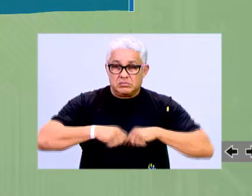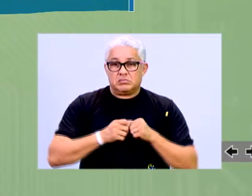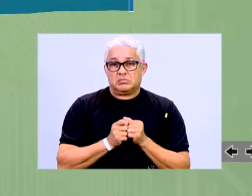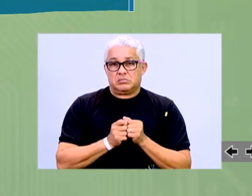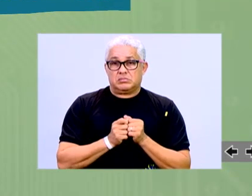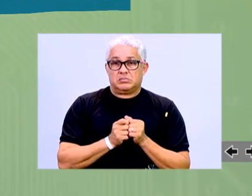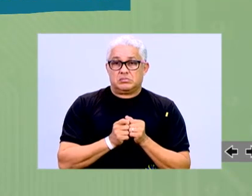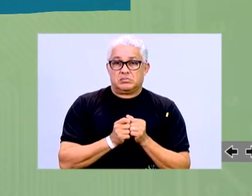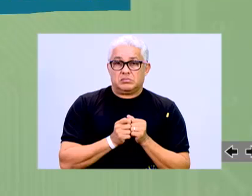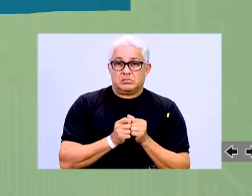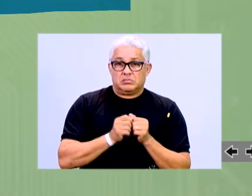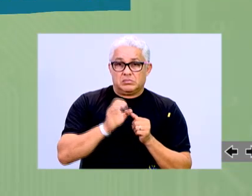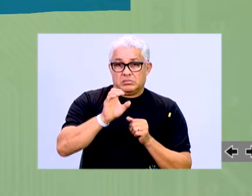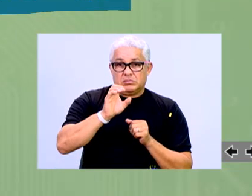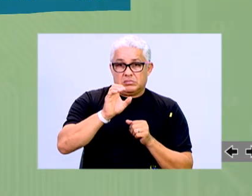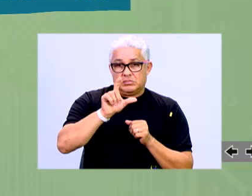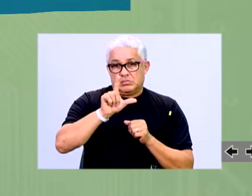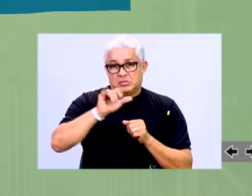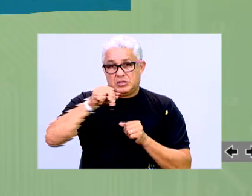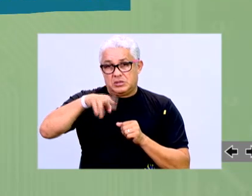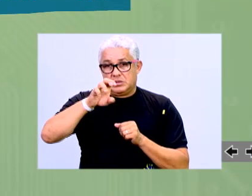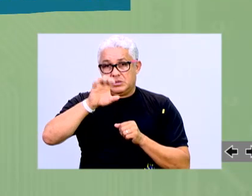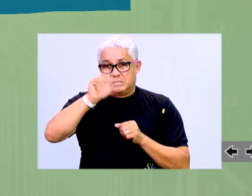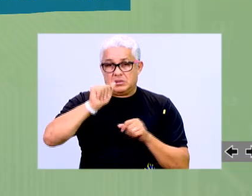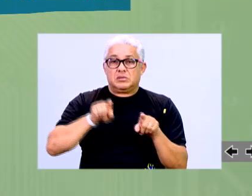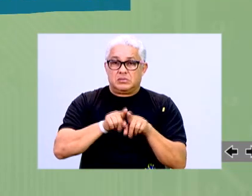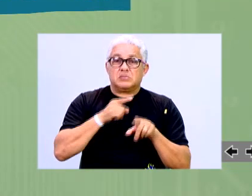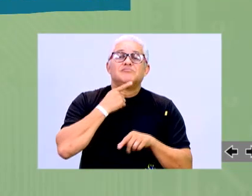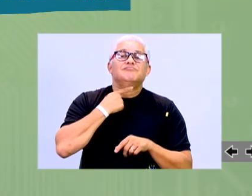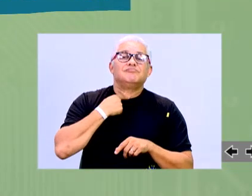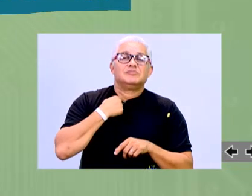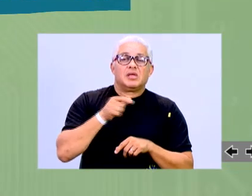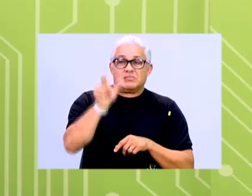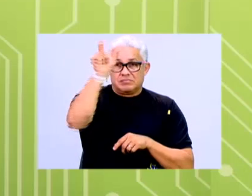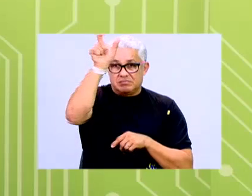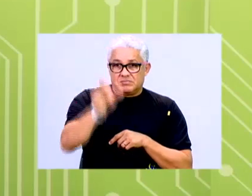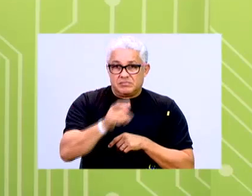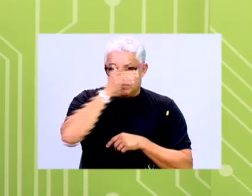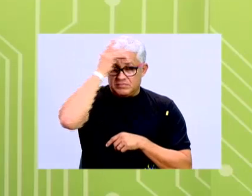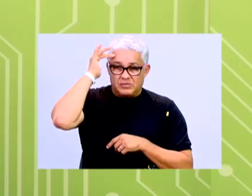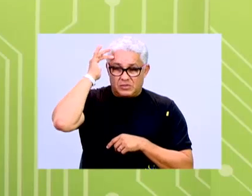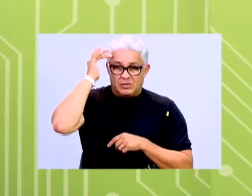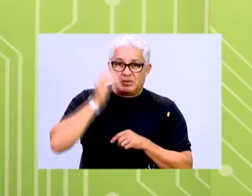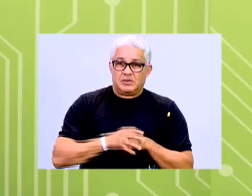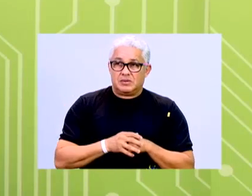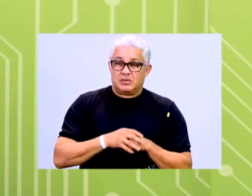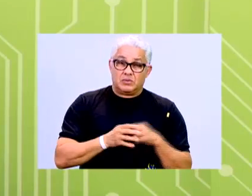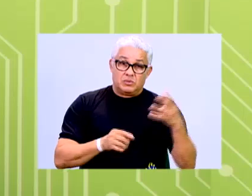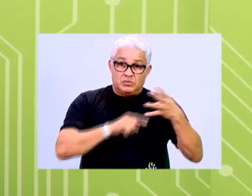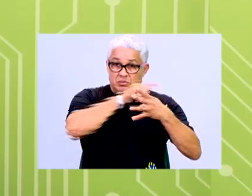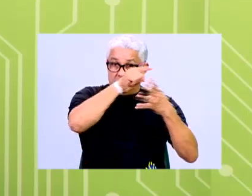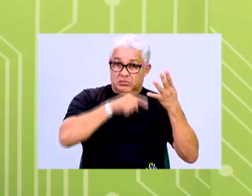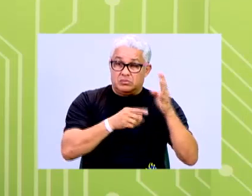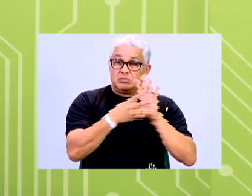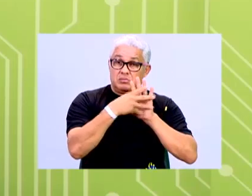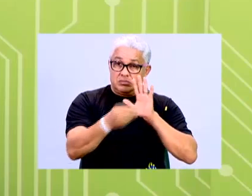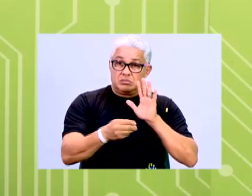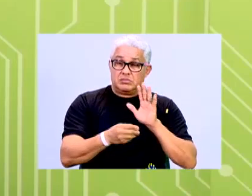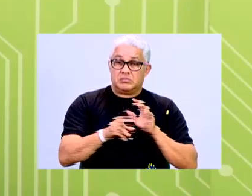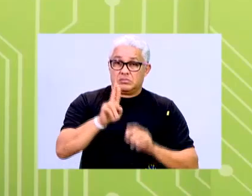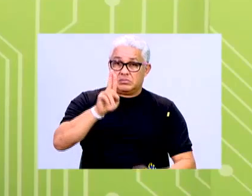da clínica e o desejo do paciente. Então, esses 4 são exemplos de requisitos. Vejam